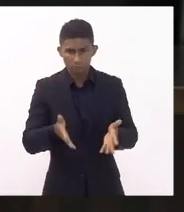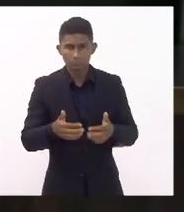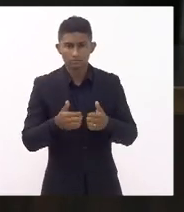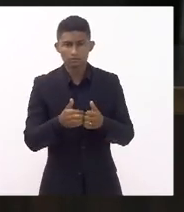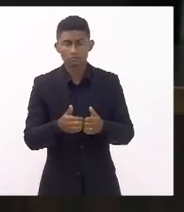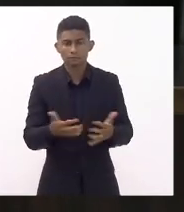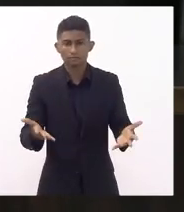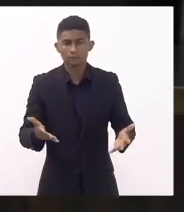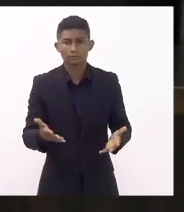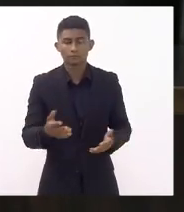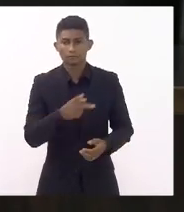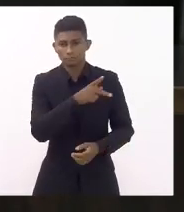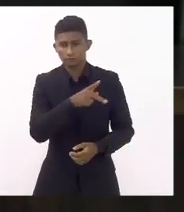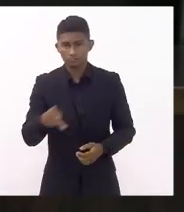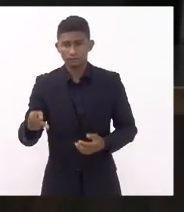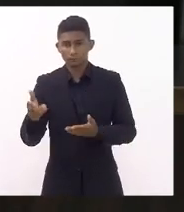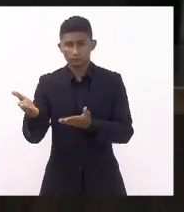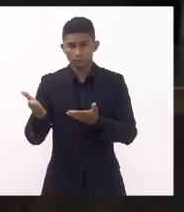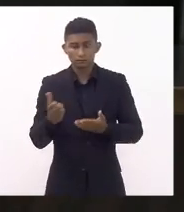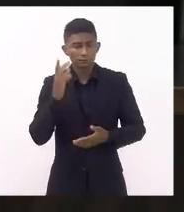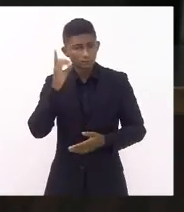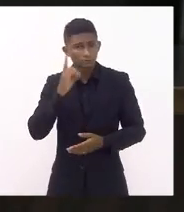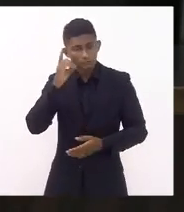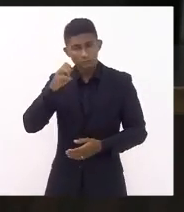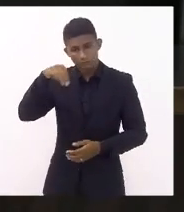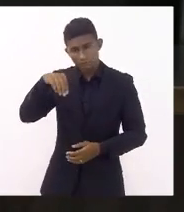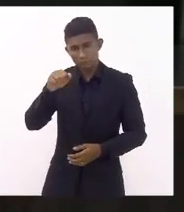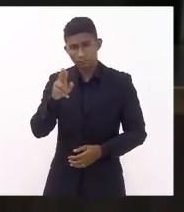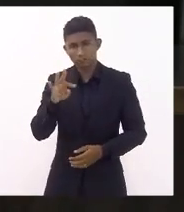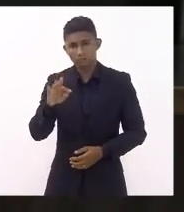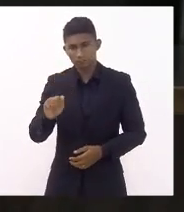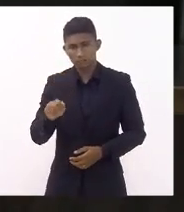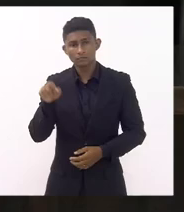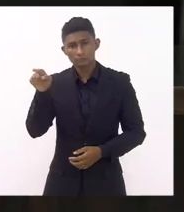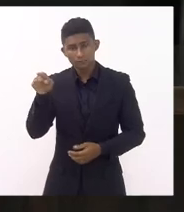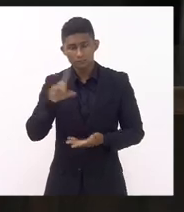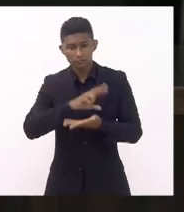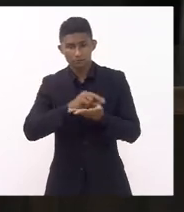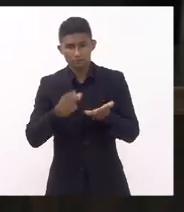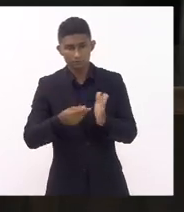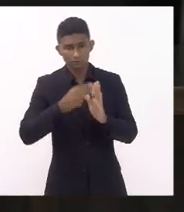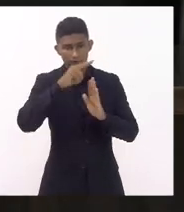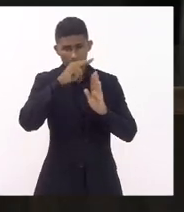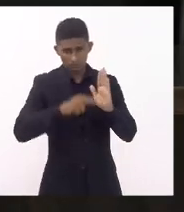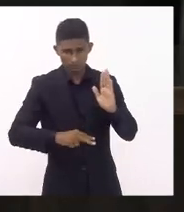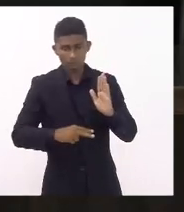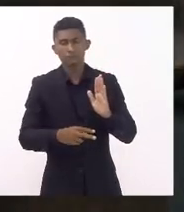extraordinária e a presidência convida a deputada Marta Rocha a fazer a leitura da ata da sessão anterior.